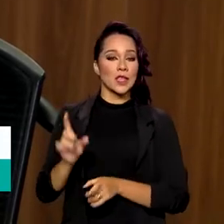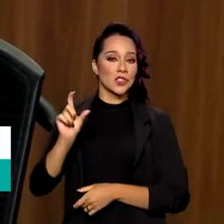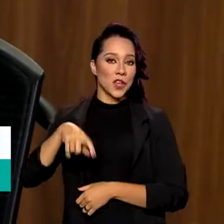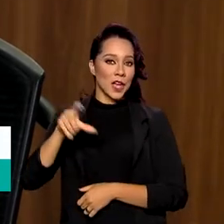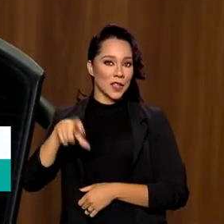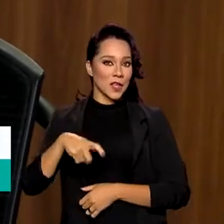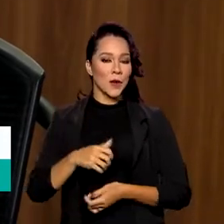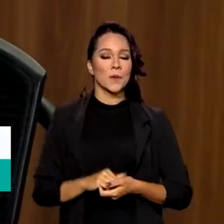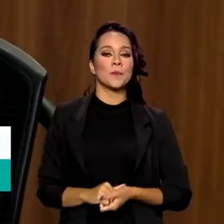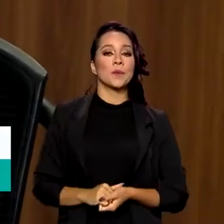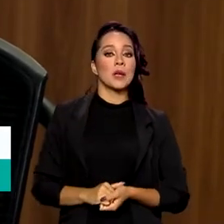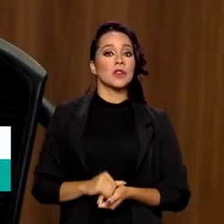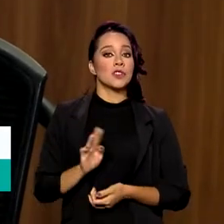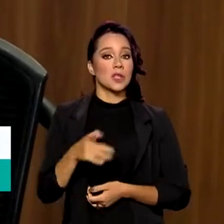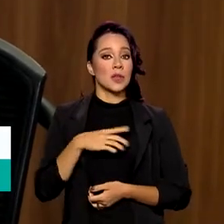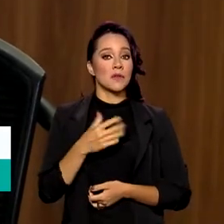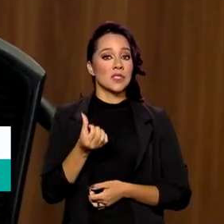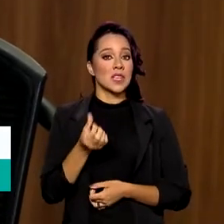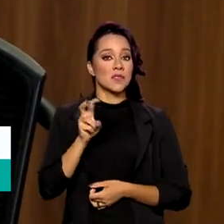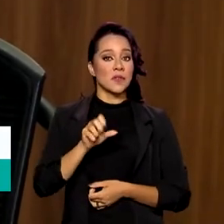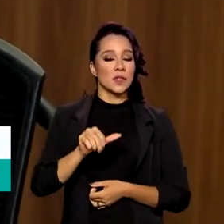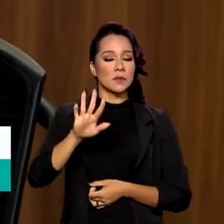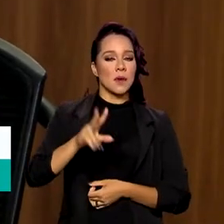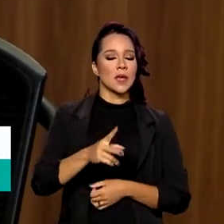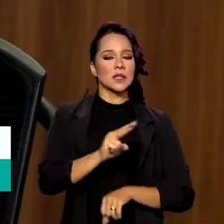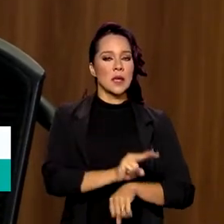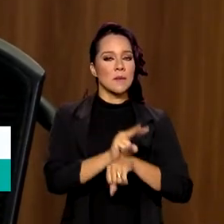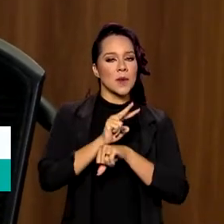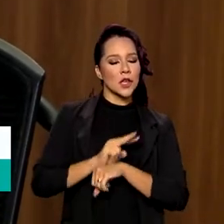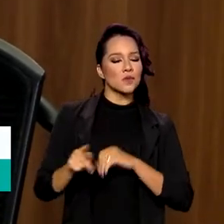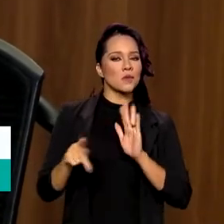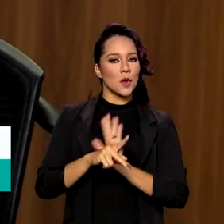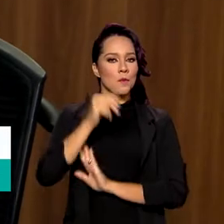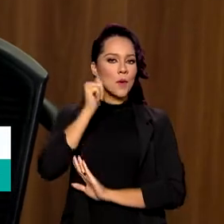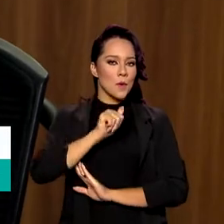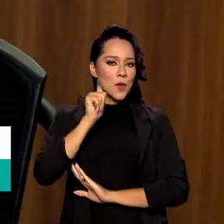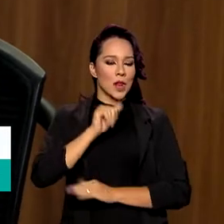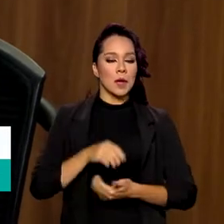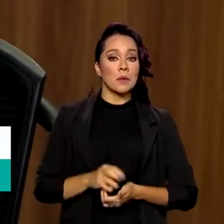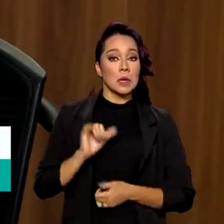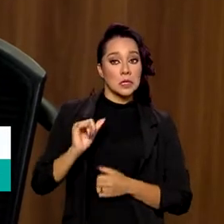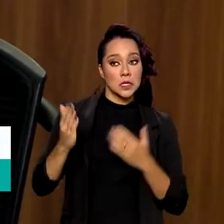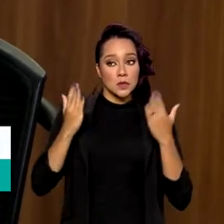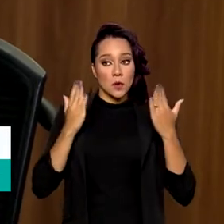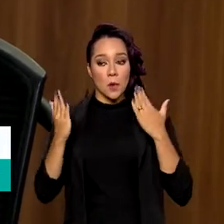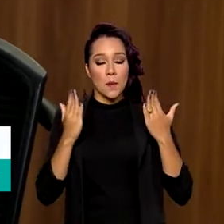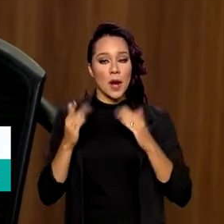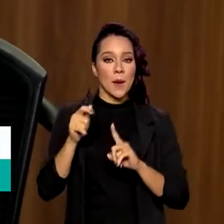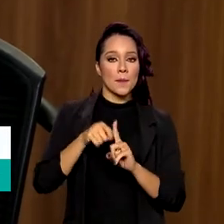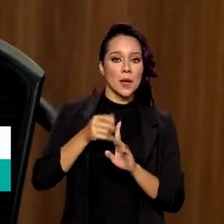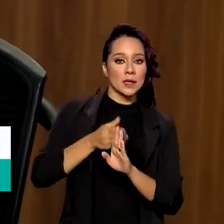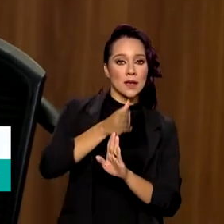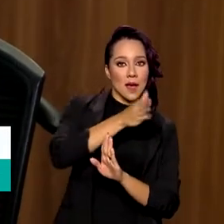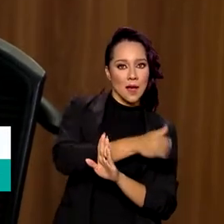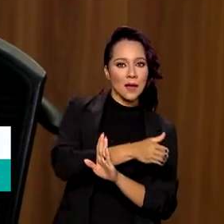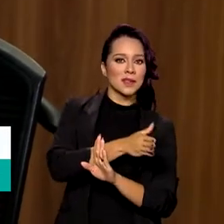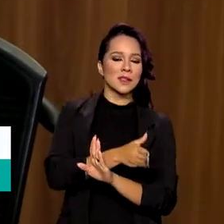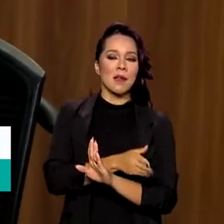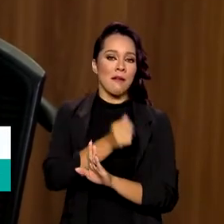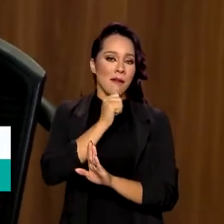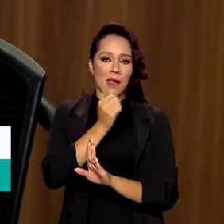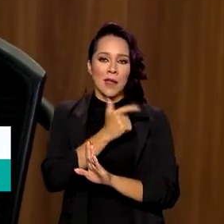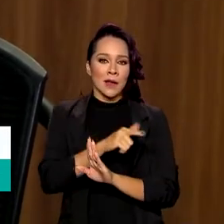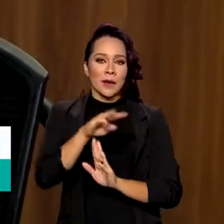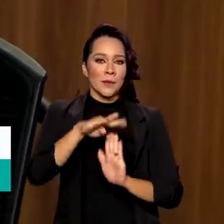cartão de crédito fizemos seis vezes mais o microcrédito para mulher se a gente comparar com um mês anterior que a gente